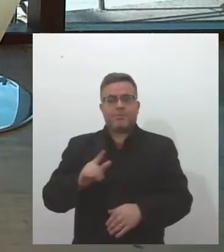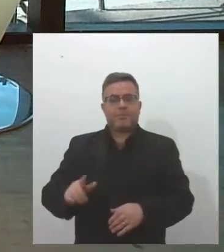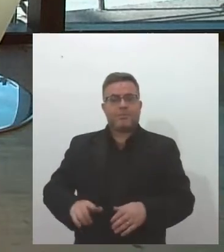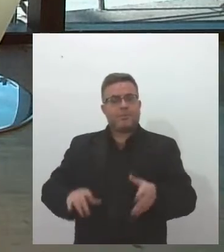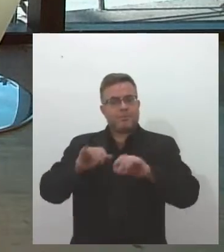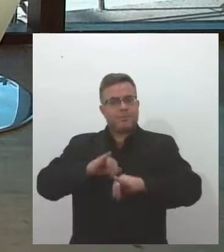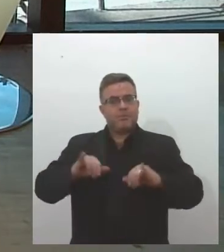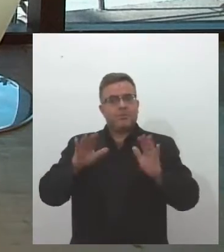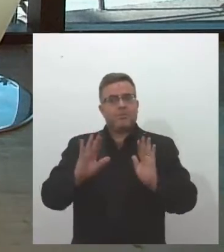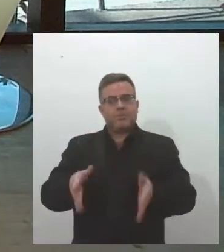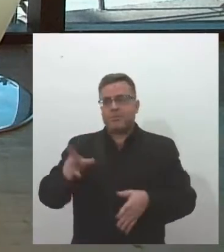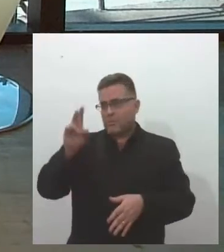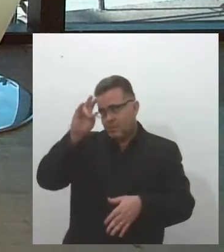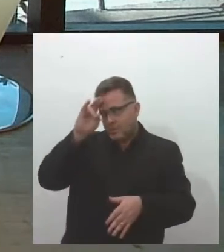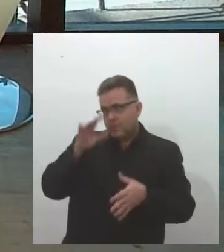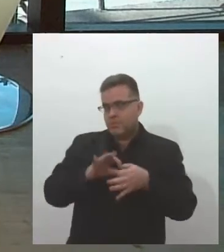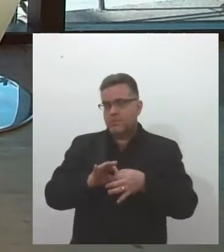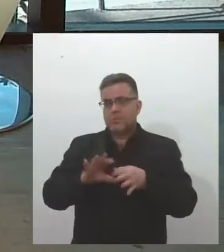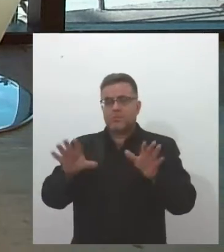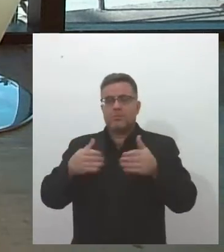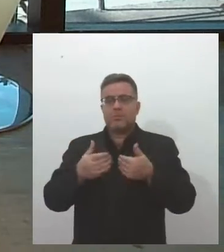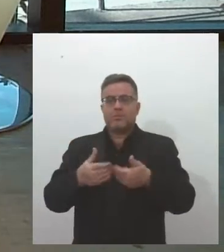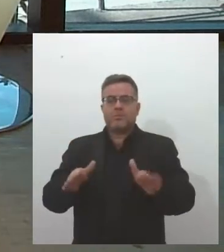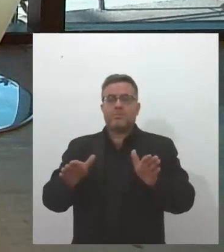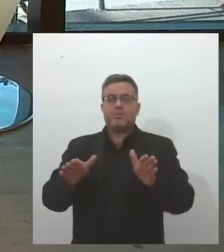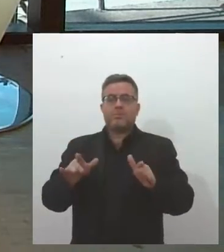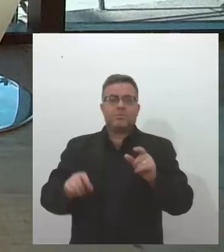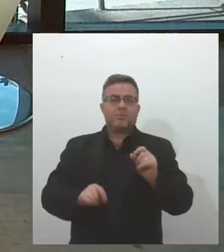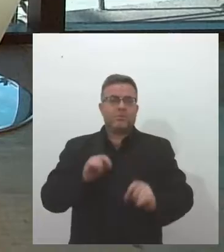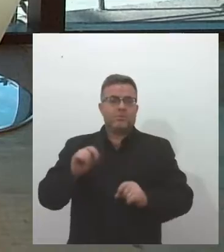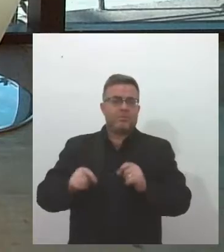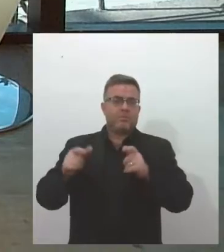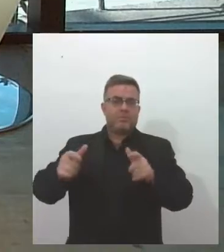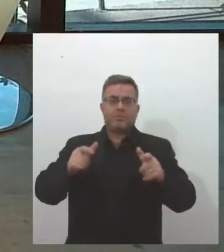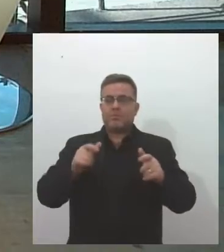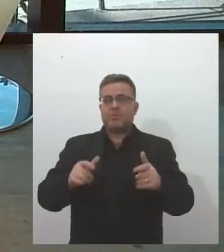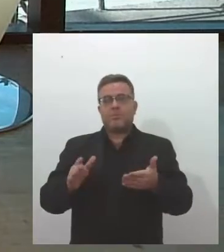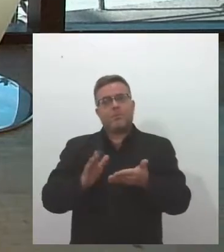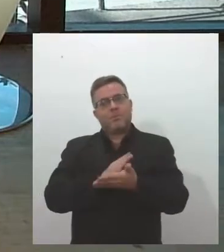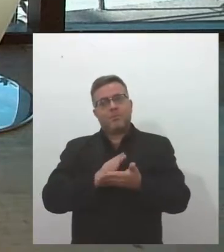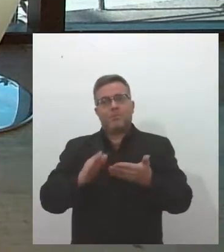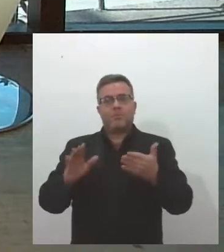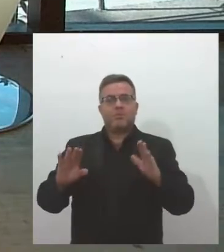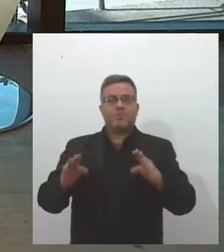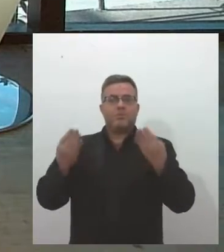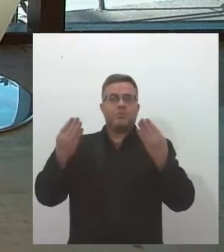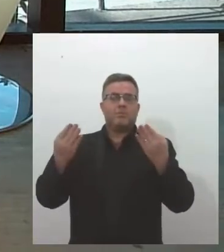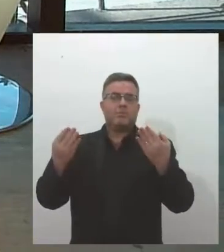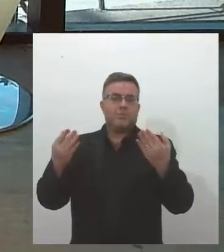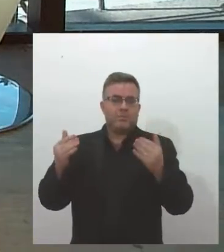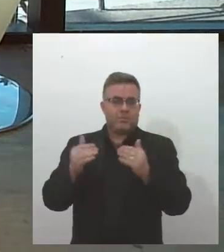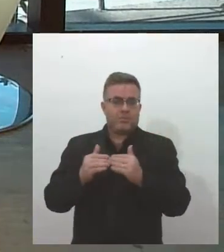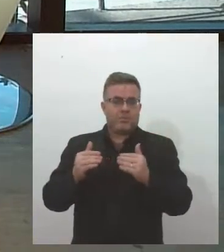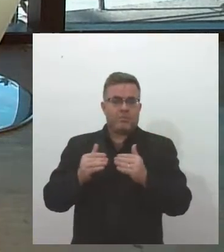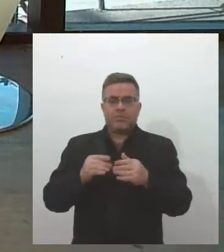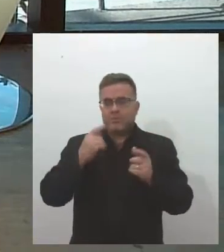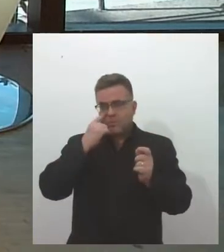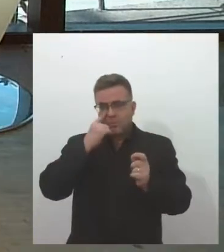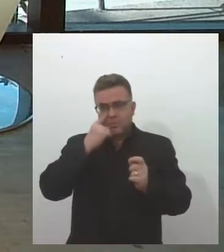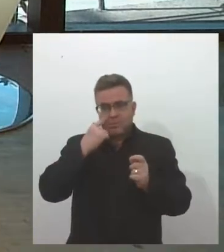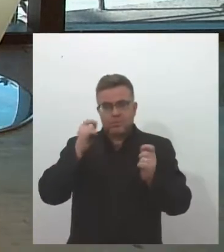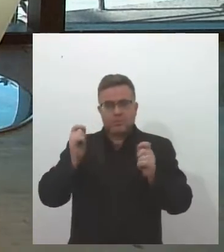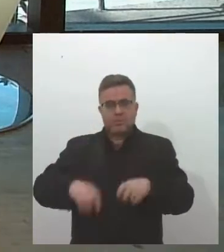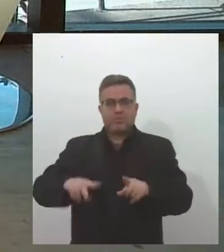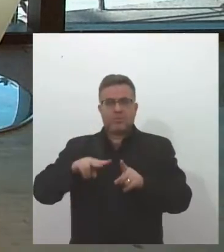quinta-feira, já disponibilizando aí a abertura, né, para alguns eventos, que isso também já torna uma perspectiva do Estado já